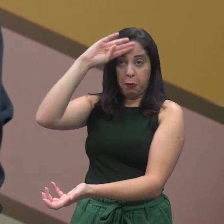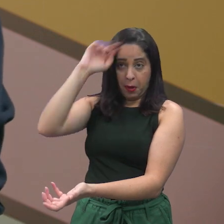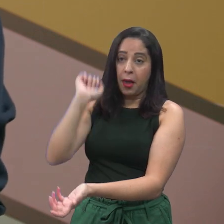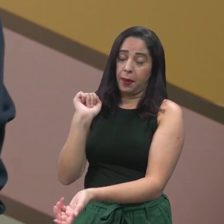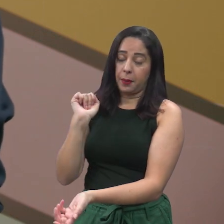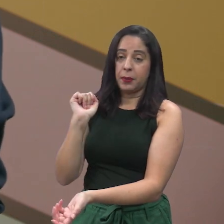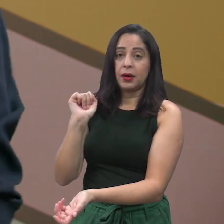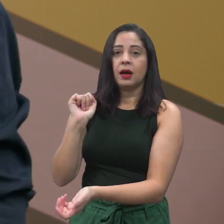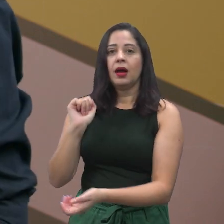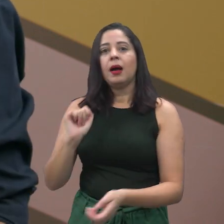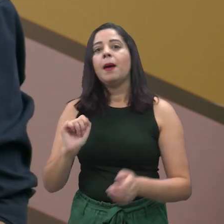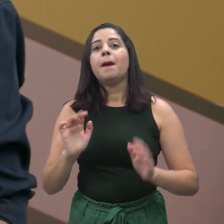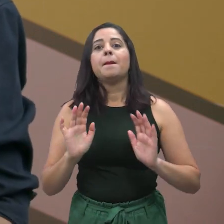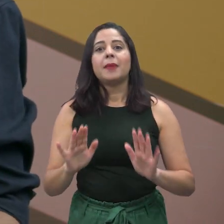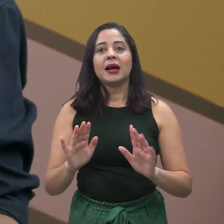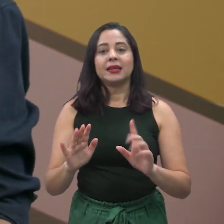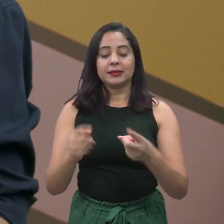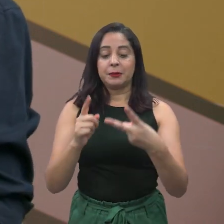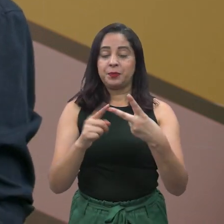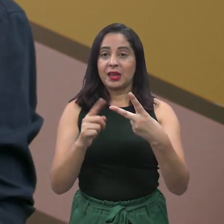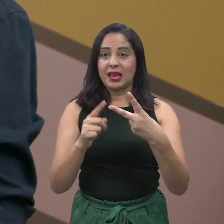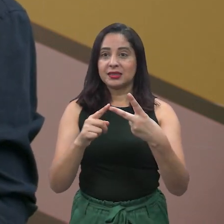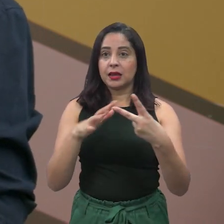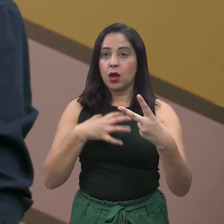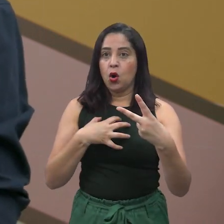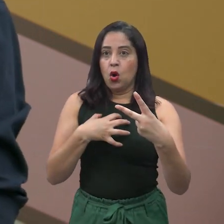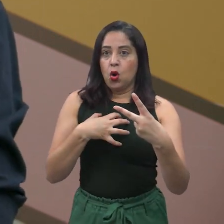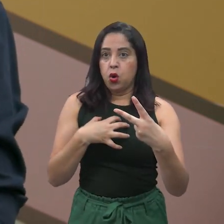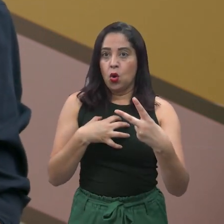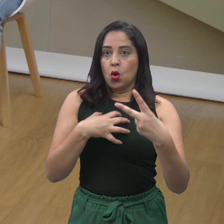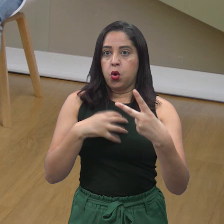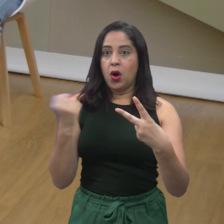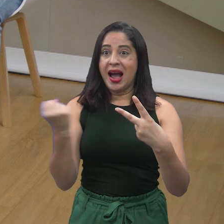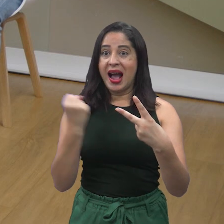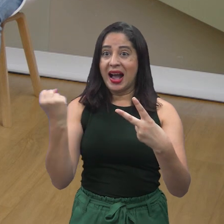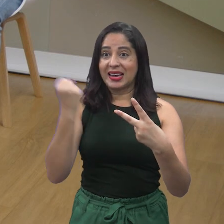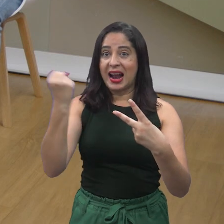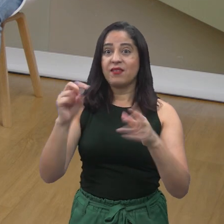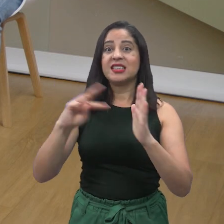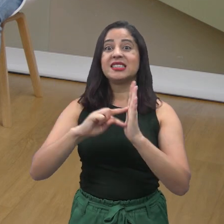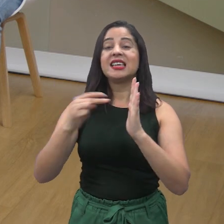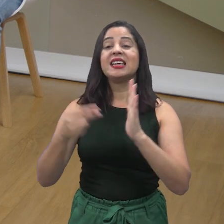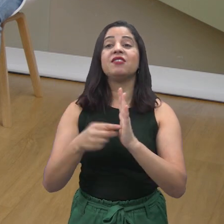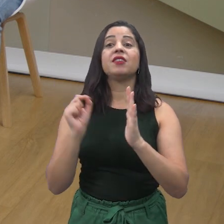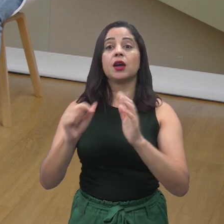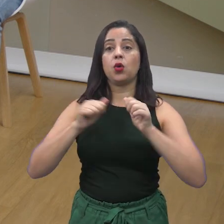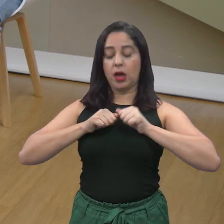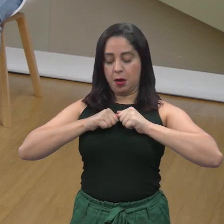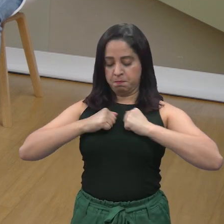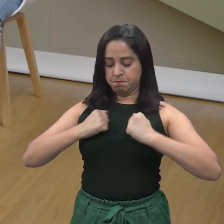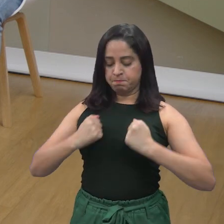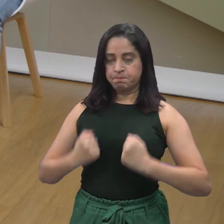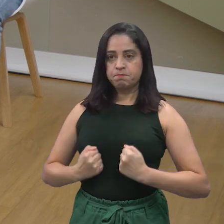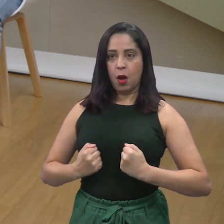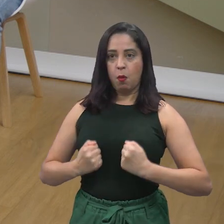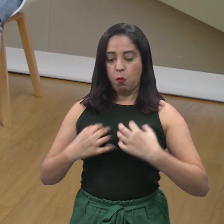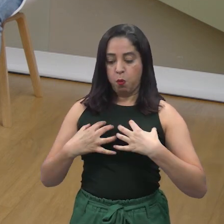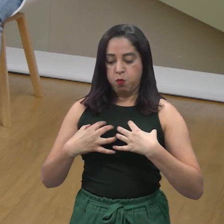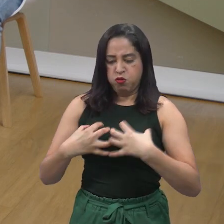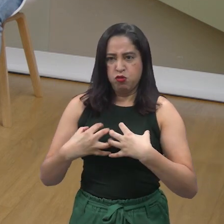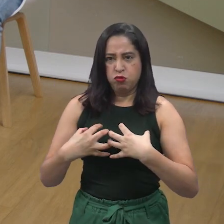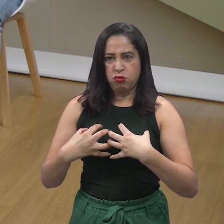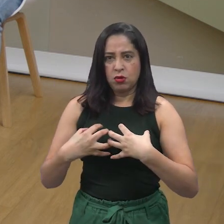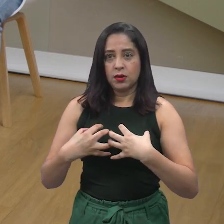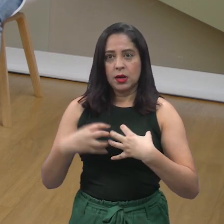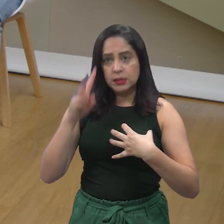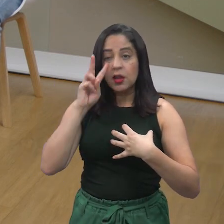gente nem sempre se orienta nisso. Só que na síndrome respiratória aguda grave, na verdade é uma situação inflamatória desencadeada por alguma infecção. Então, a gente